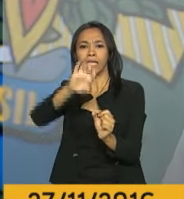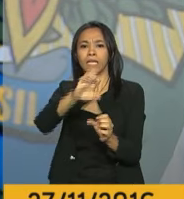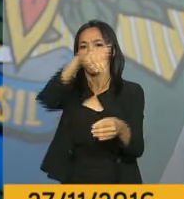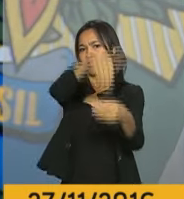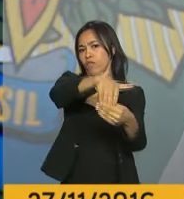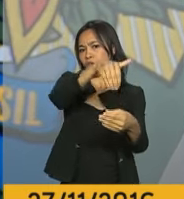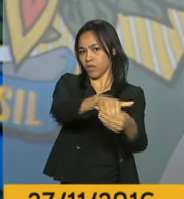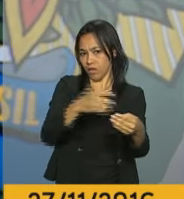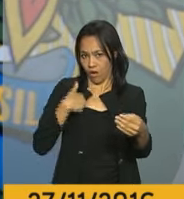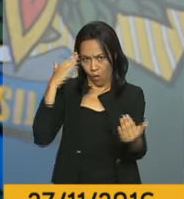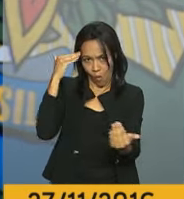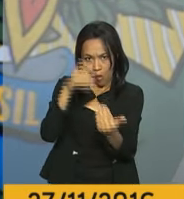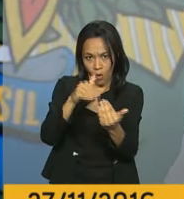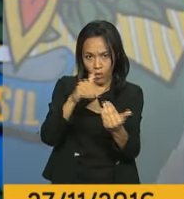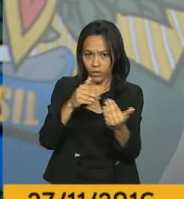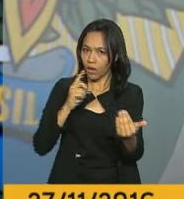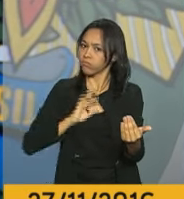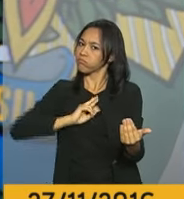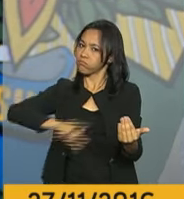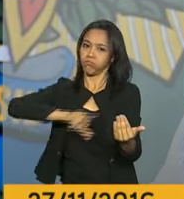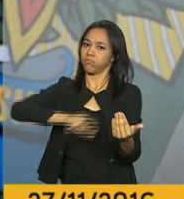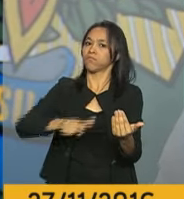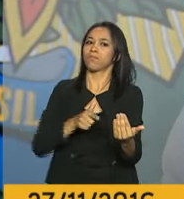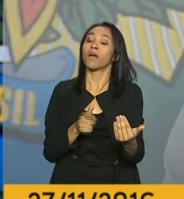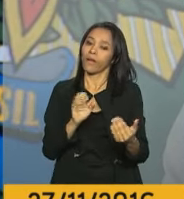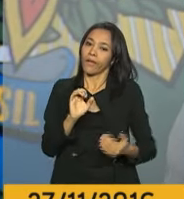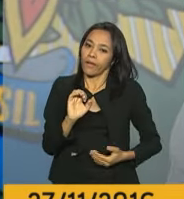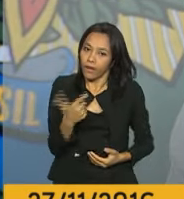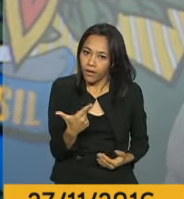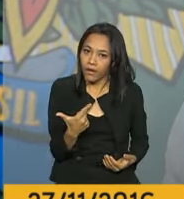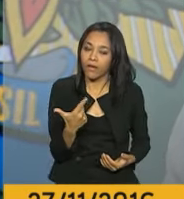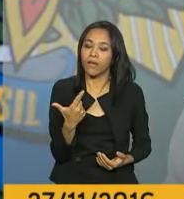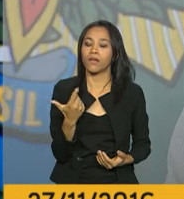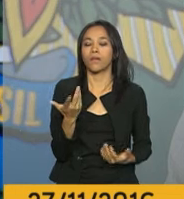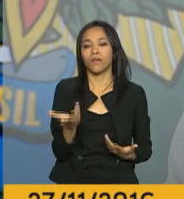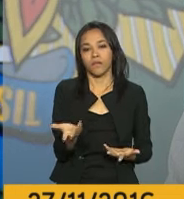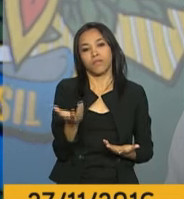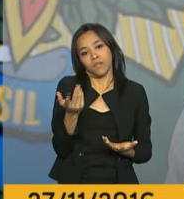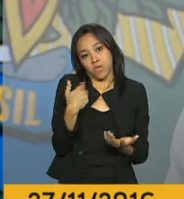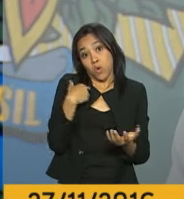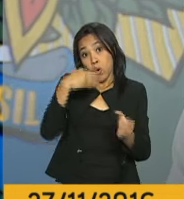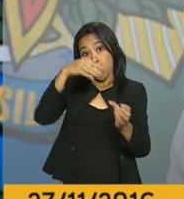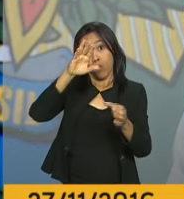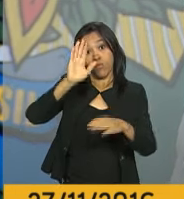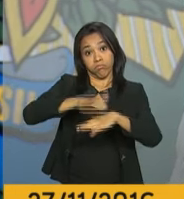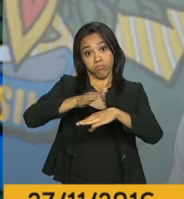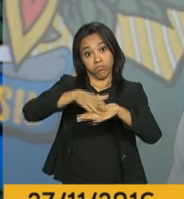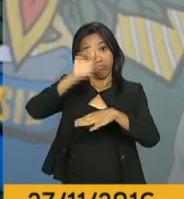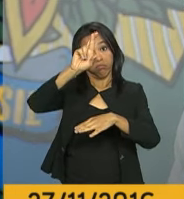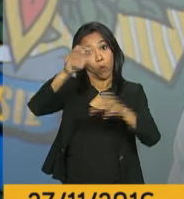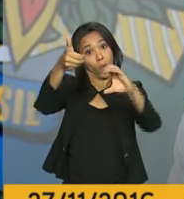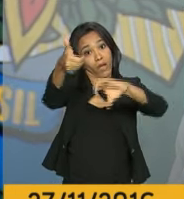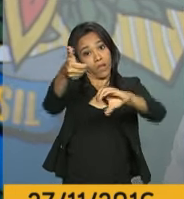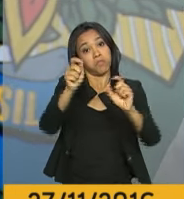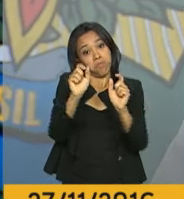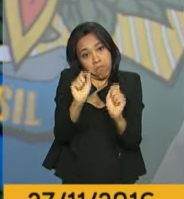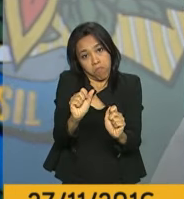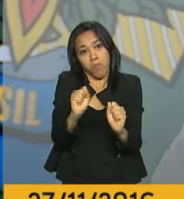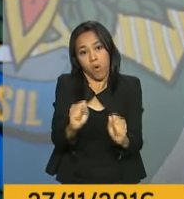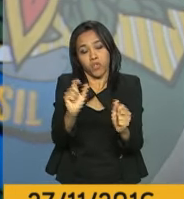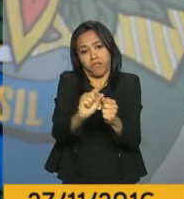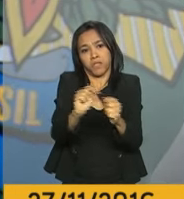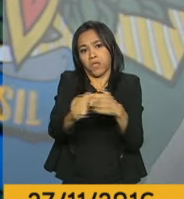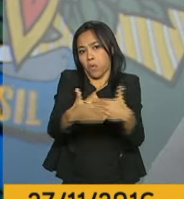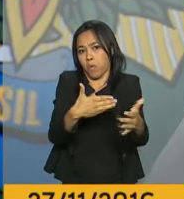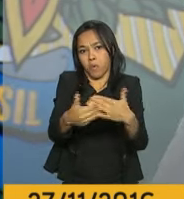eleitoral. Claro que cabe ao Congresso fazer qualquer anistia, e o presidente da Câmara já o disse